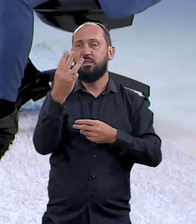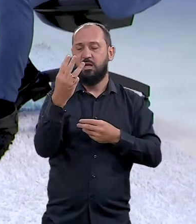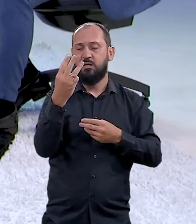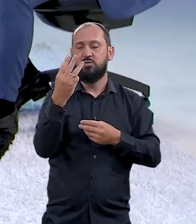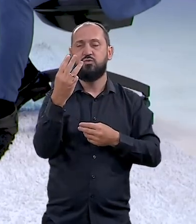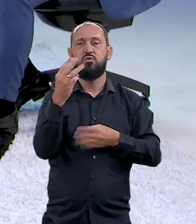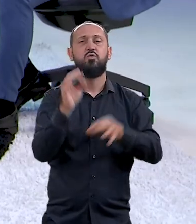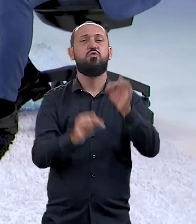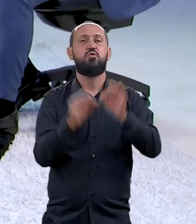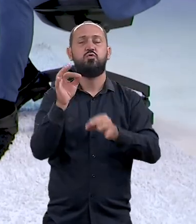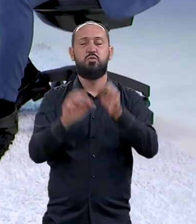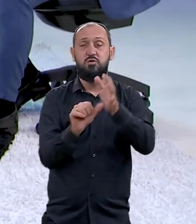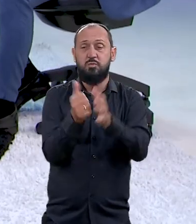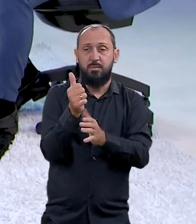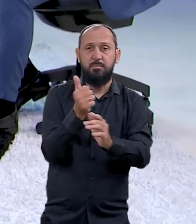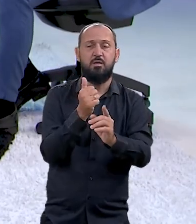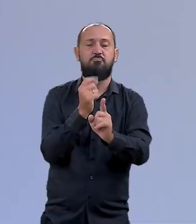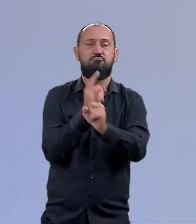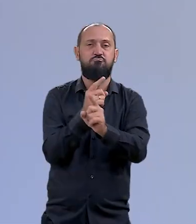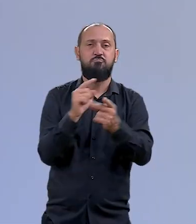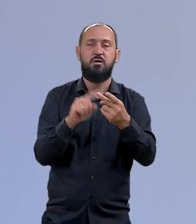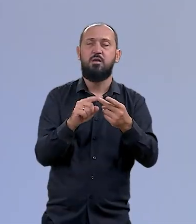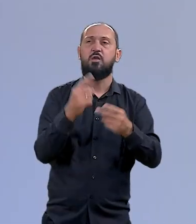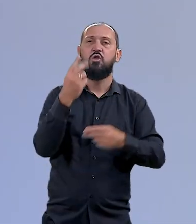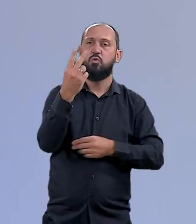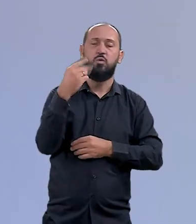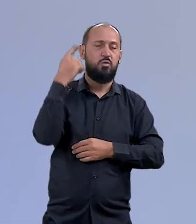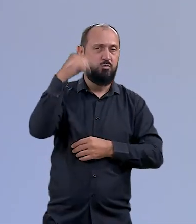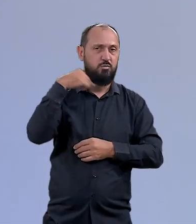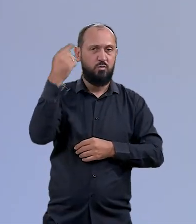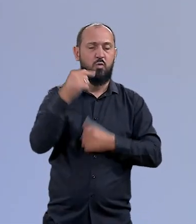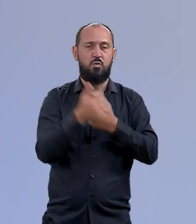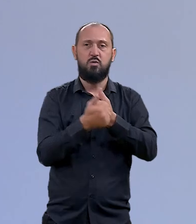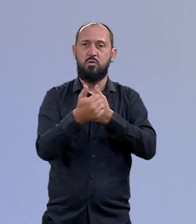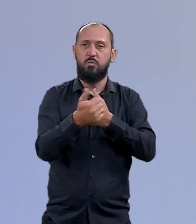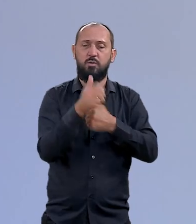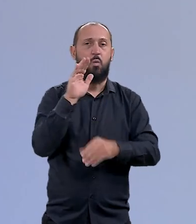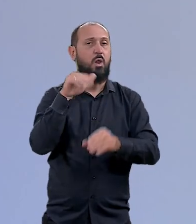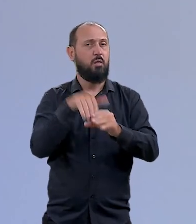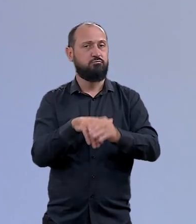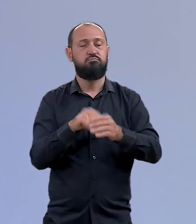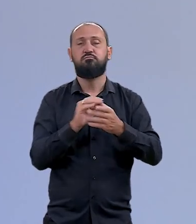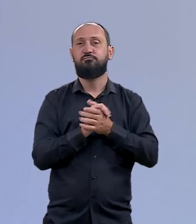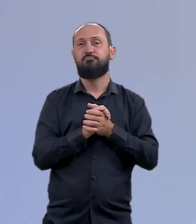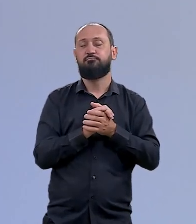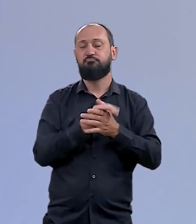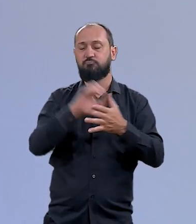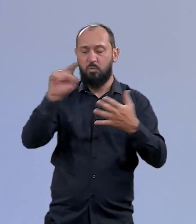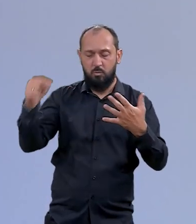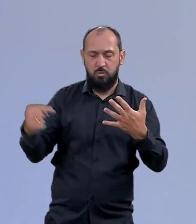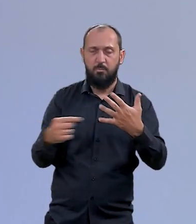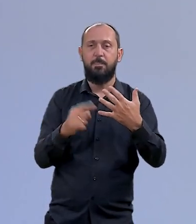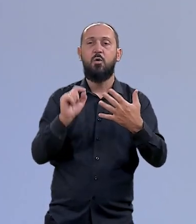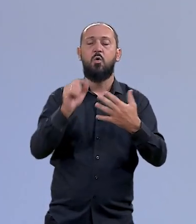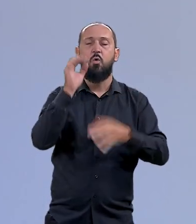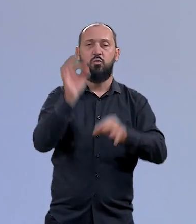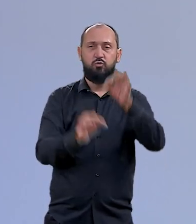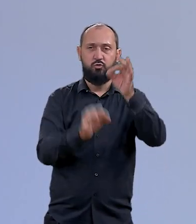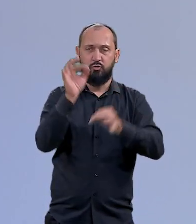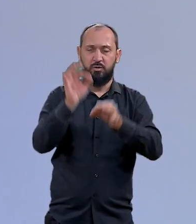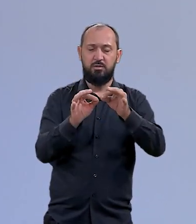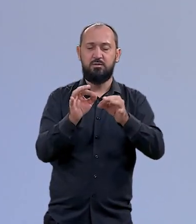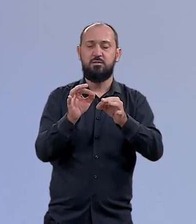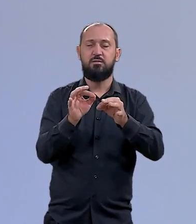Mais abaixo nós temos os tribunais regionais eleitorais também da mesma composição, 7 juízes, né? Aqui nós temos